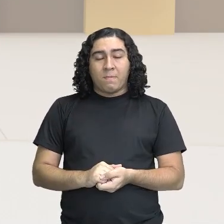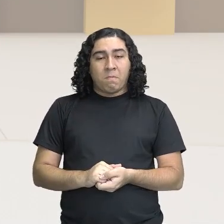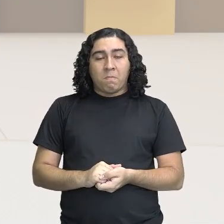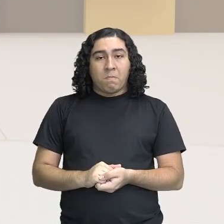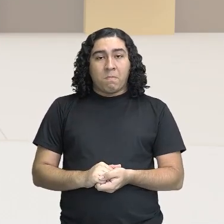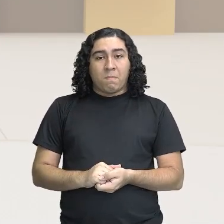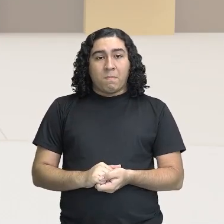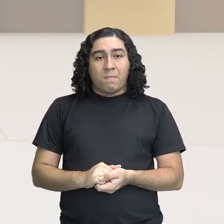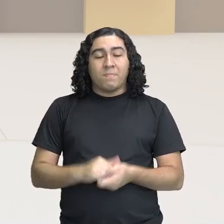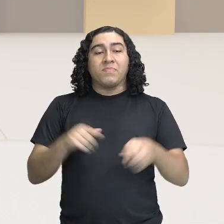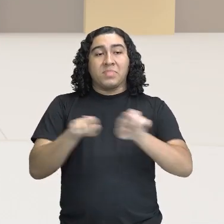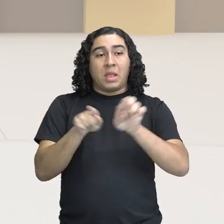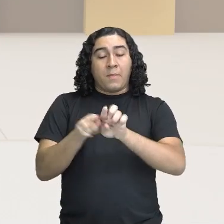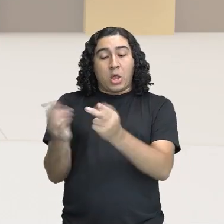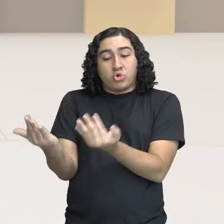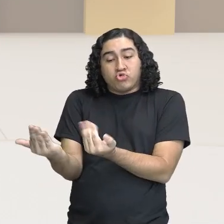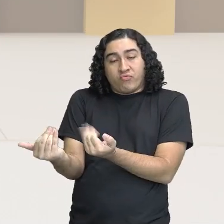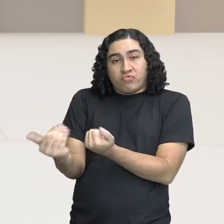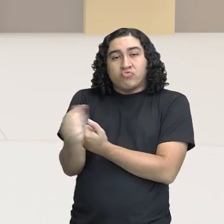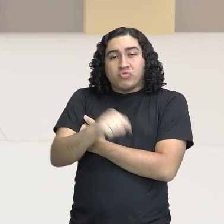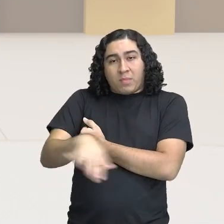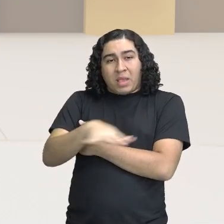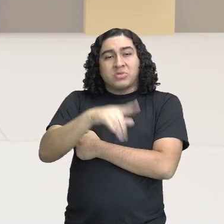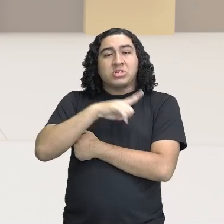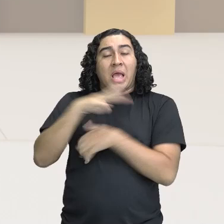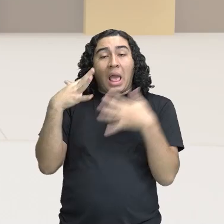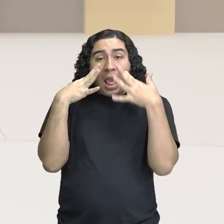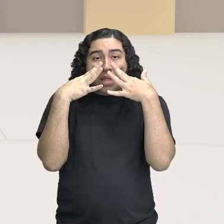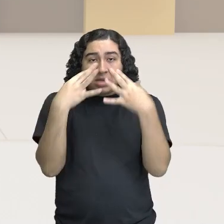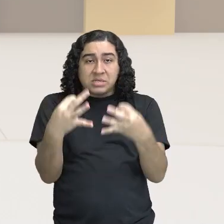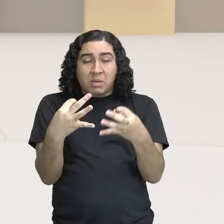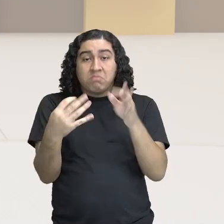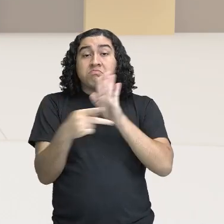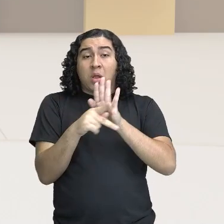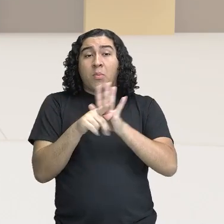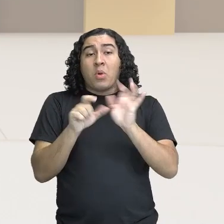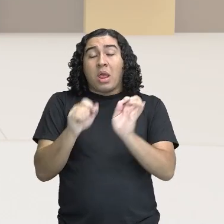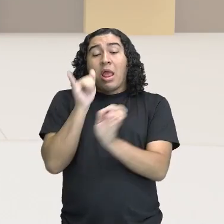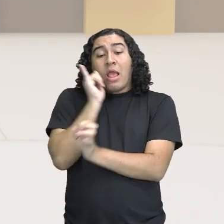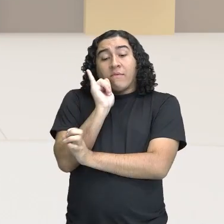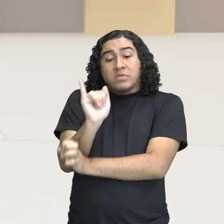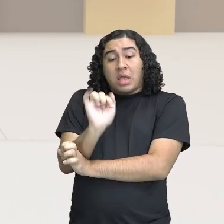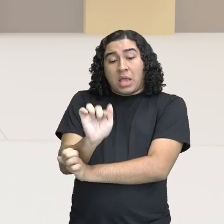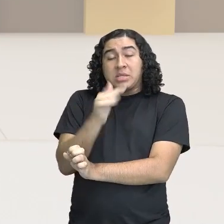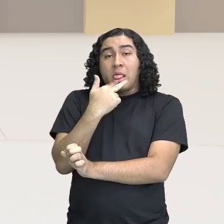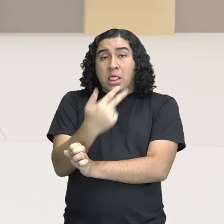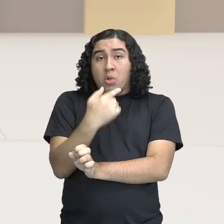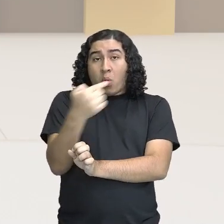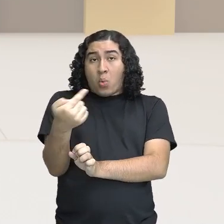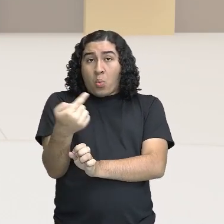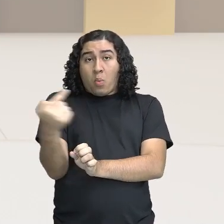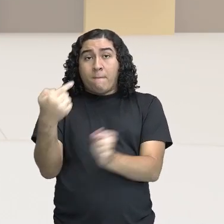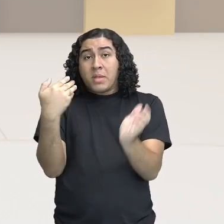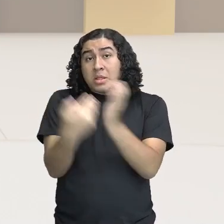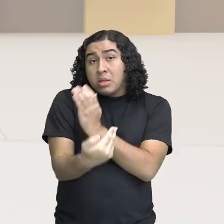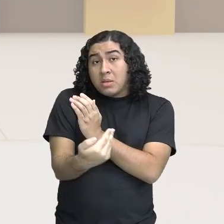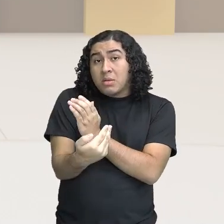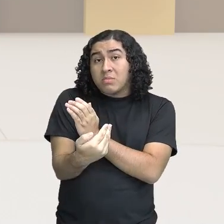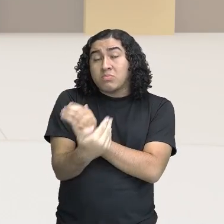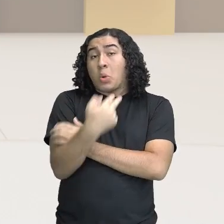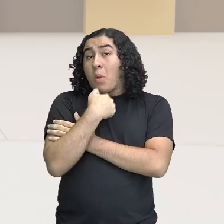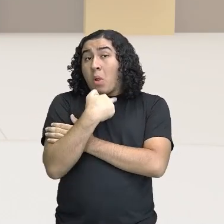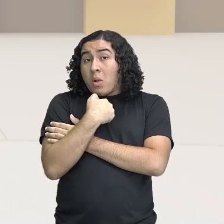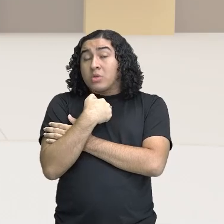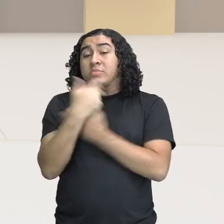aí a juventude tem que estar atenta muito para isso também, para não deixar morrer aquilo que já é seu, né? Que